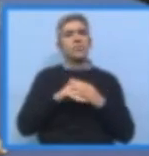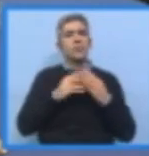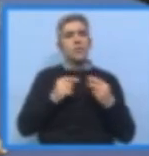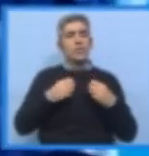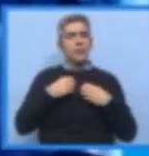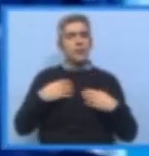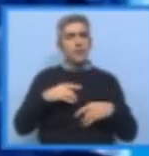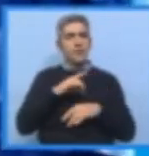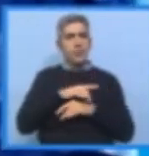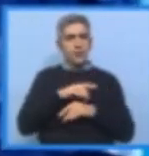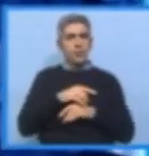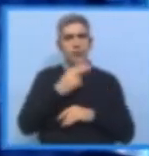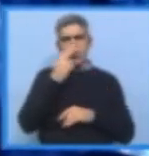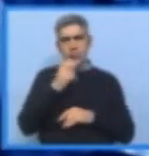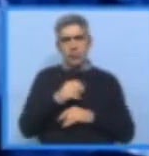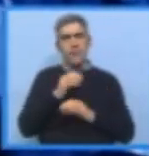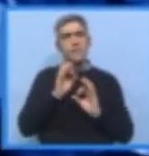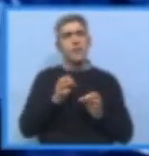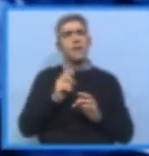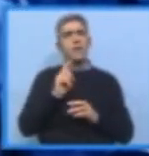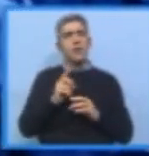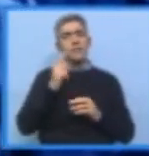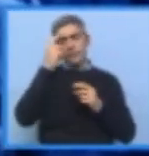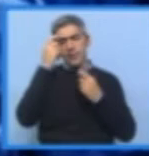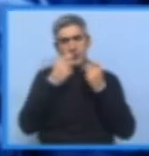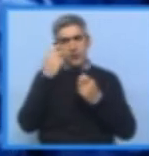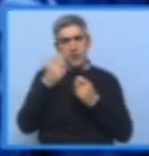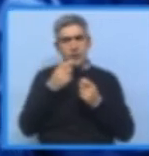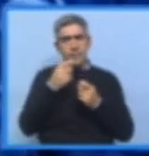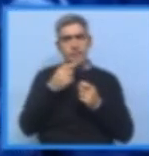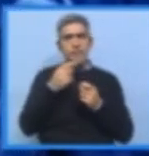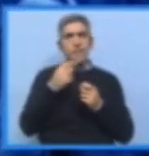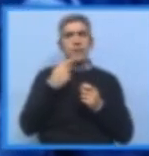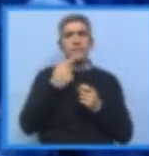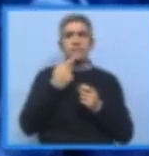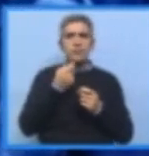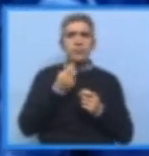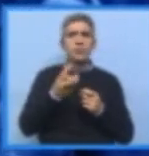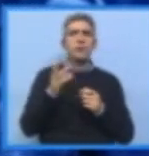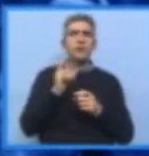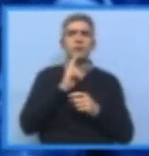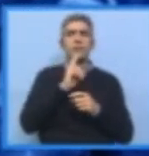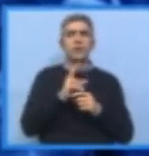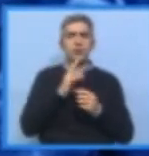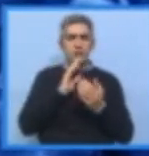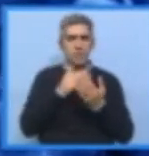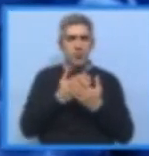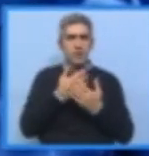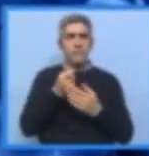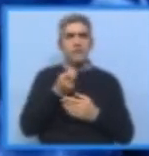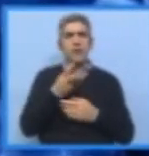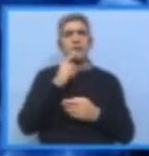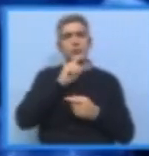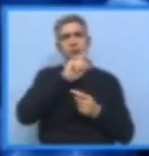Agora, vale a pena pensar que há muitas respostas para dar, há muitas questões para se